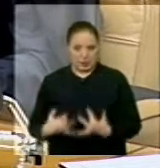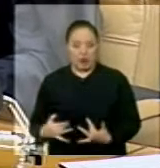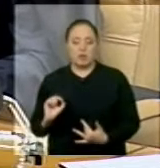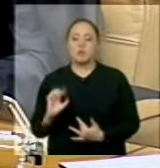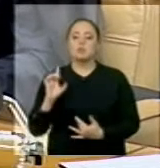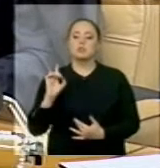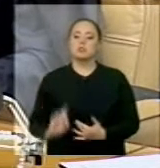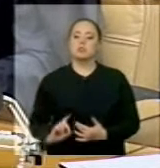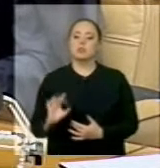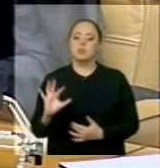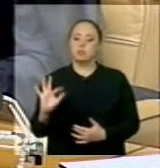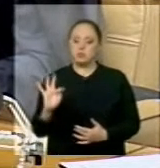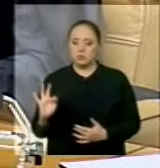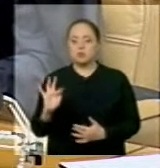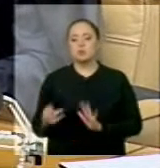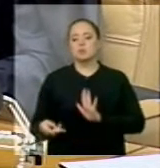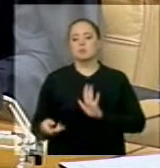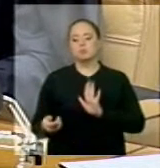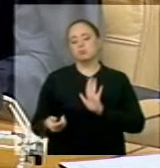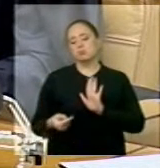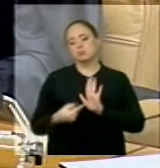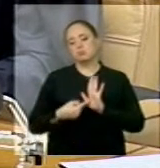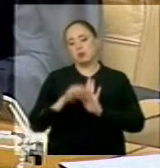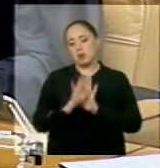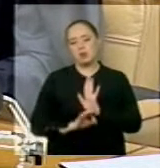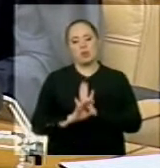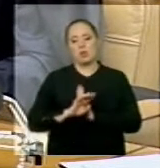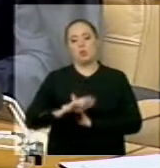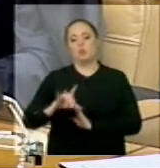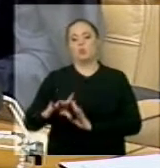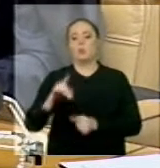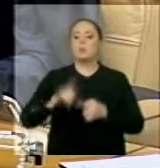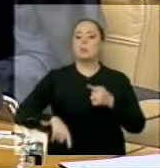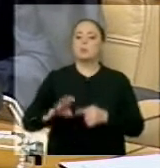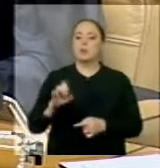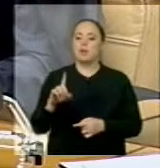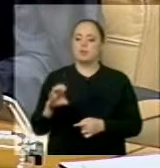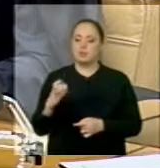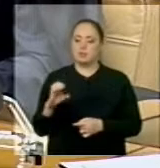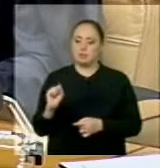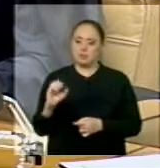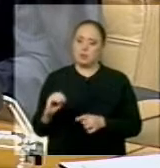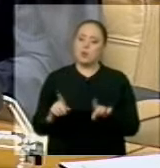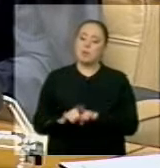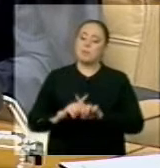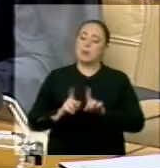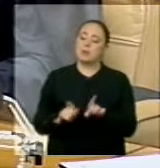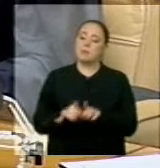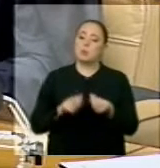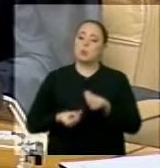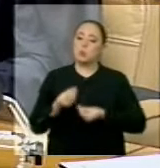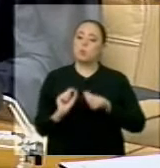direitos fundamentais expressam, então, não apenas uma proibição do excesso, como também podem ser traduzidos